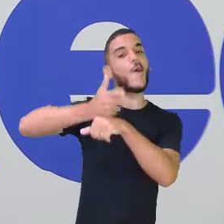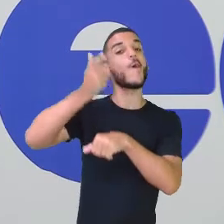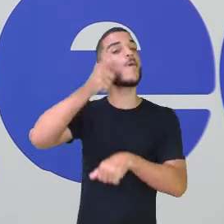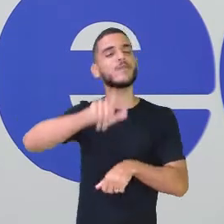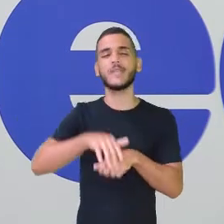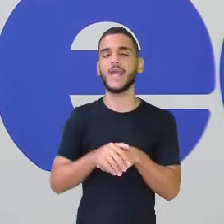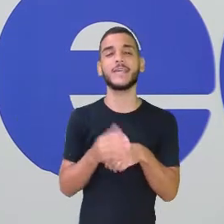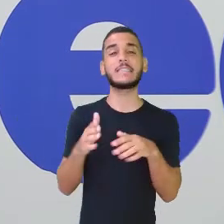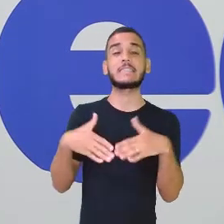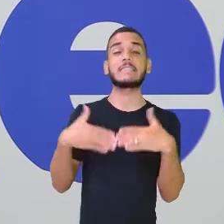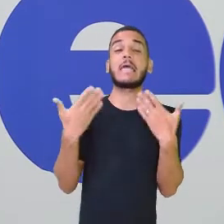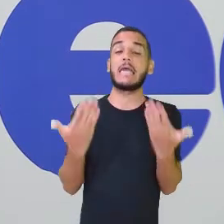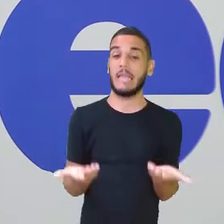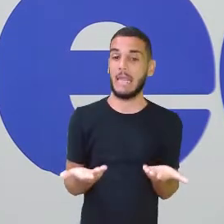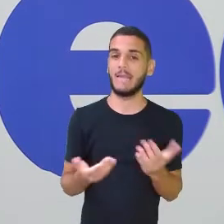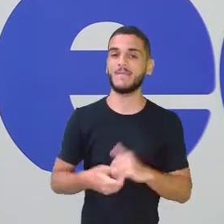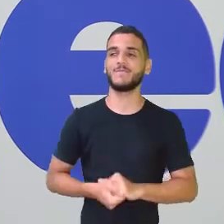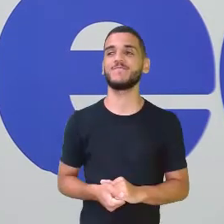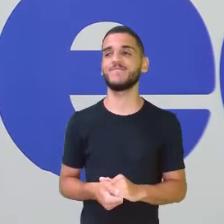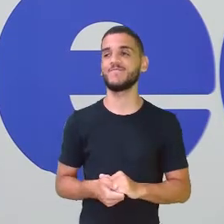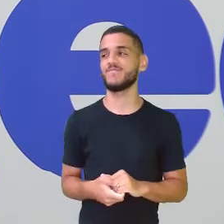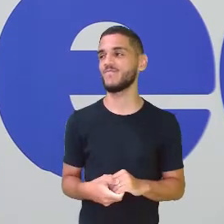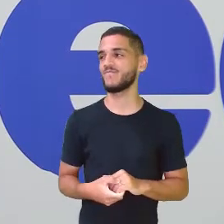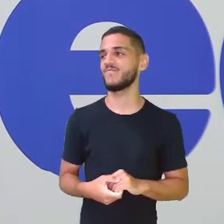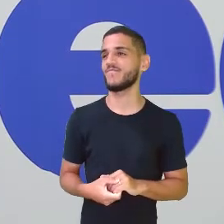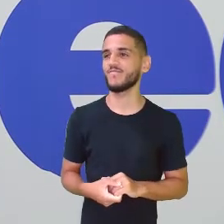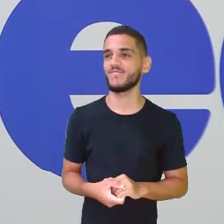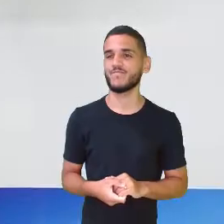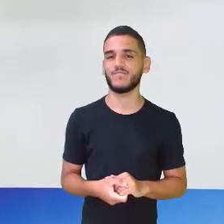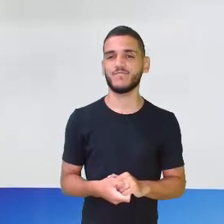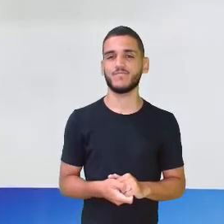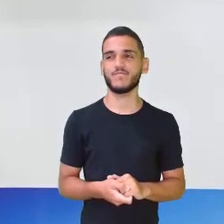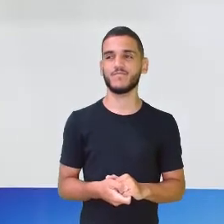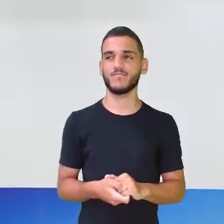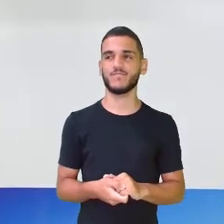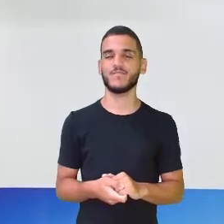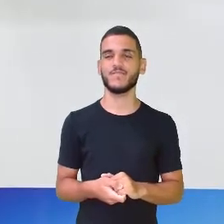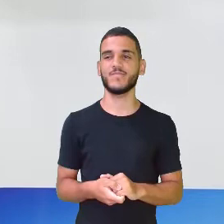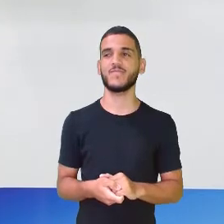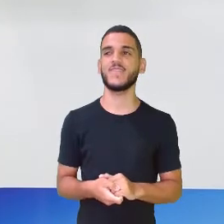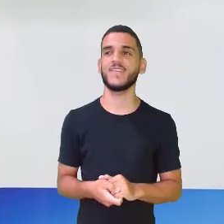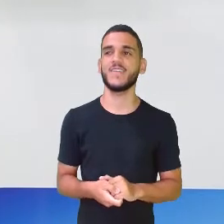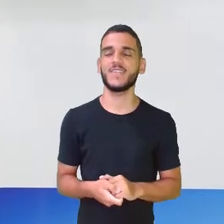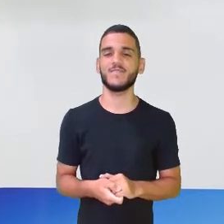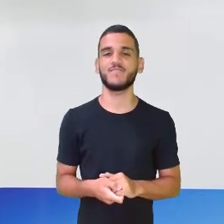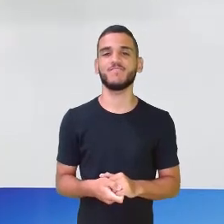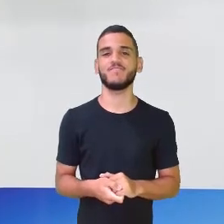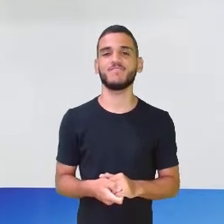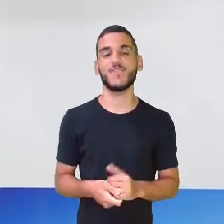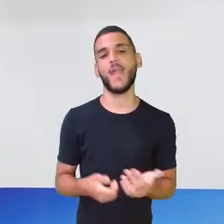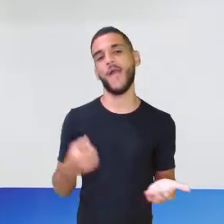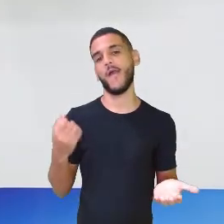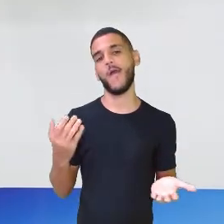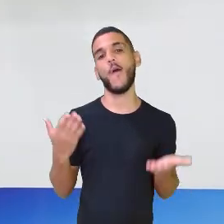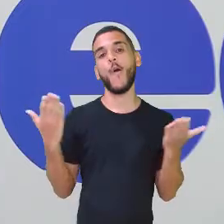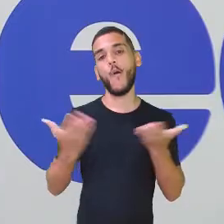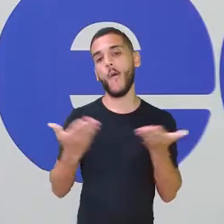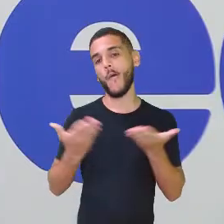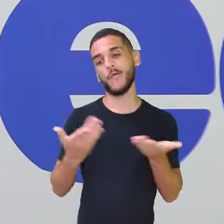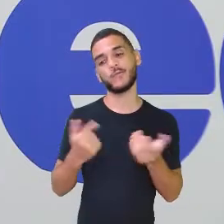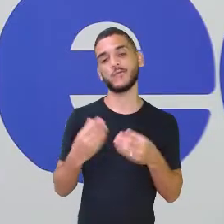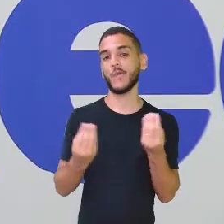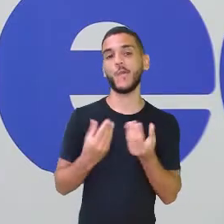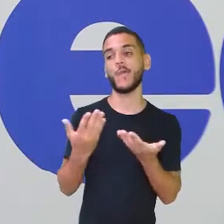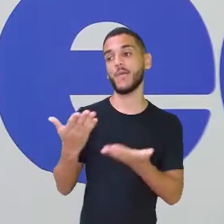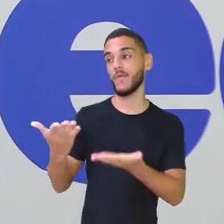ver ali com a produção, né? Se eles conseguem. Será, já que minha temos gente? uma professora convidada Poxa, aqui, né? gente, lembrando que hoje eu estou como convidada